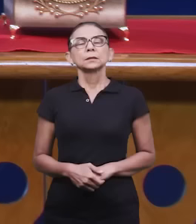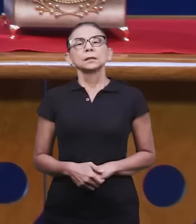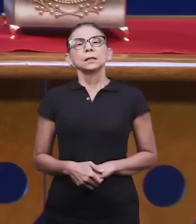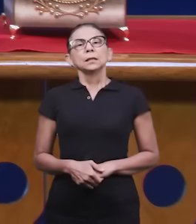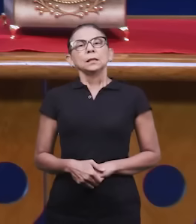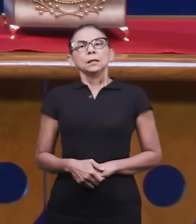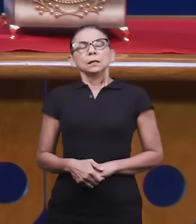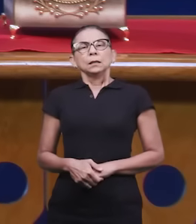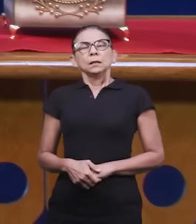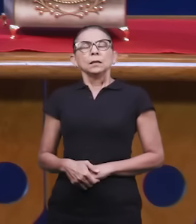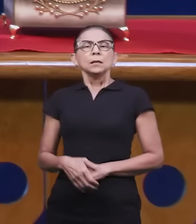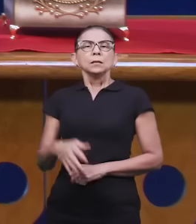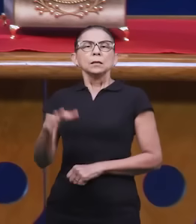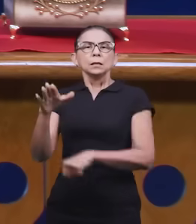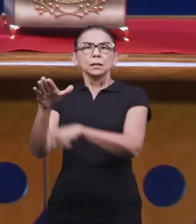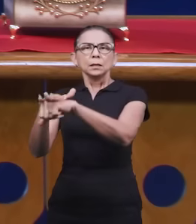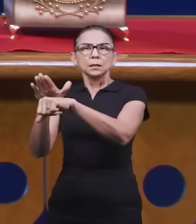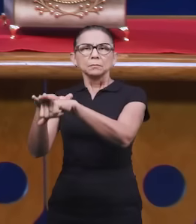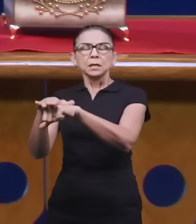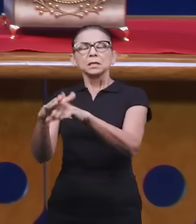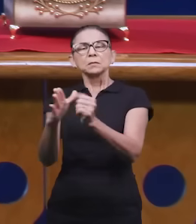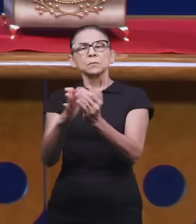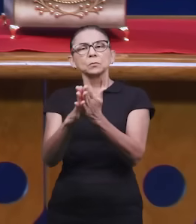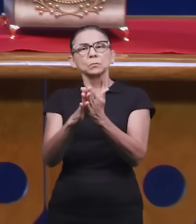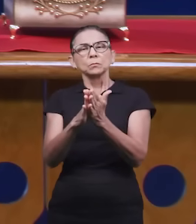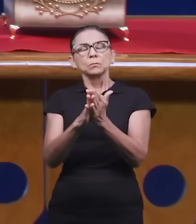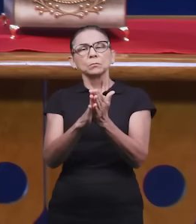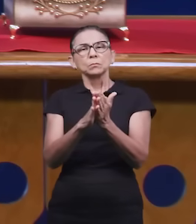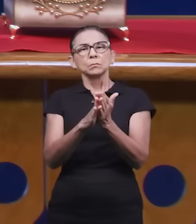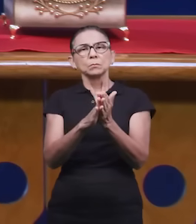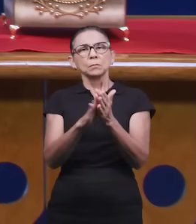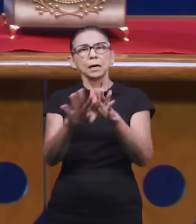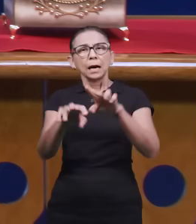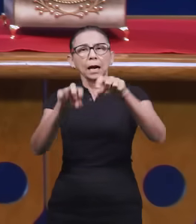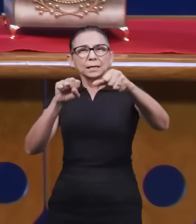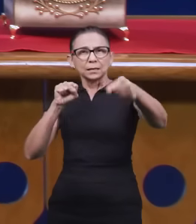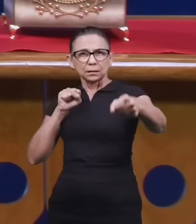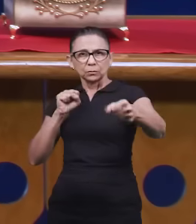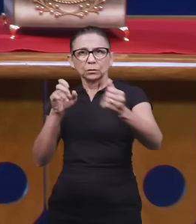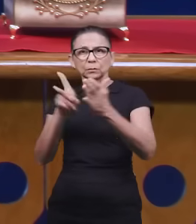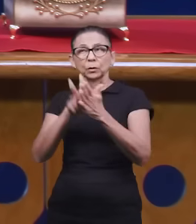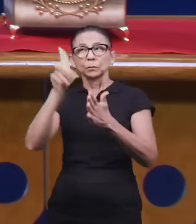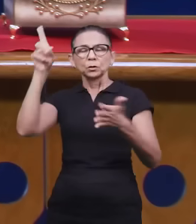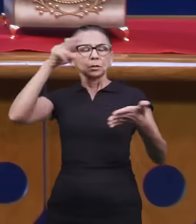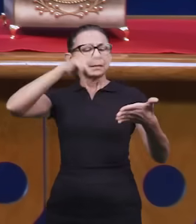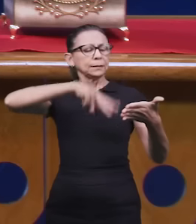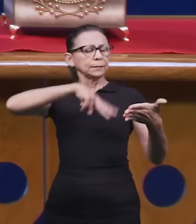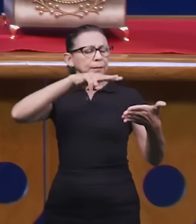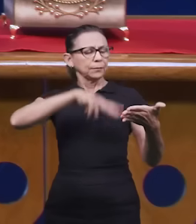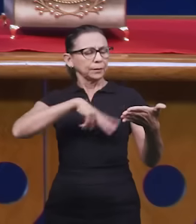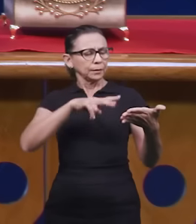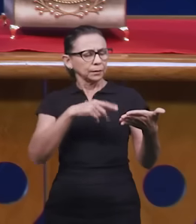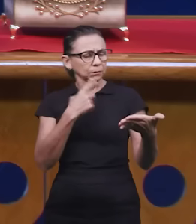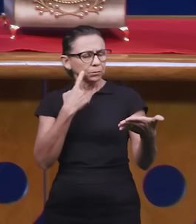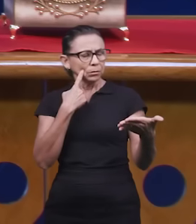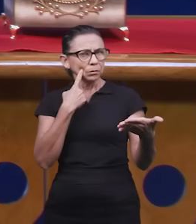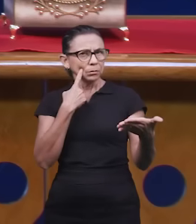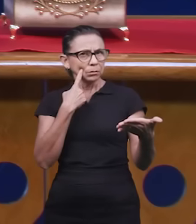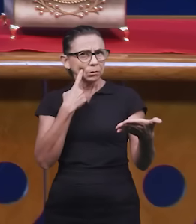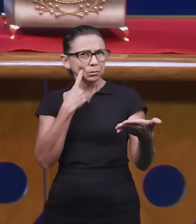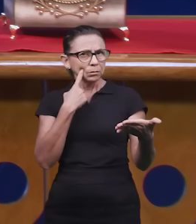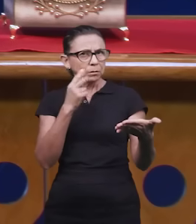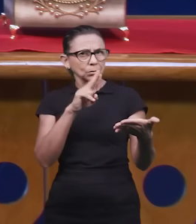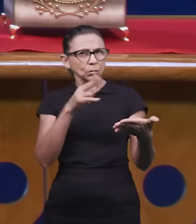ele, lendo o profeta Jeremias, entendeu que o cativeiro no qual ele estava